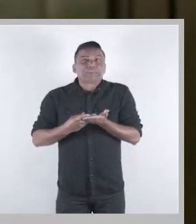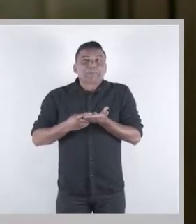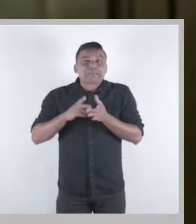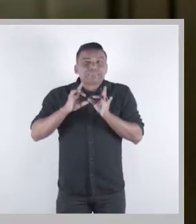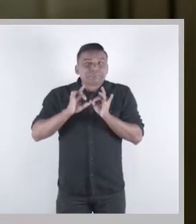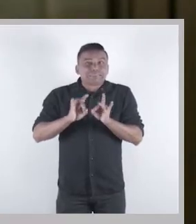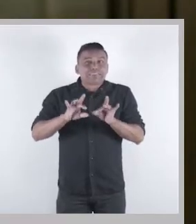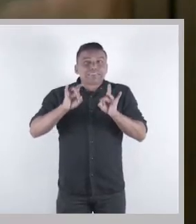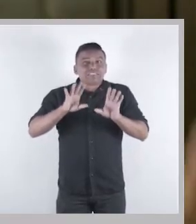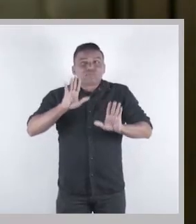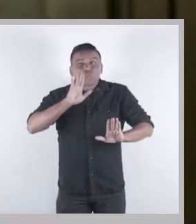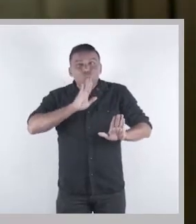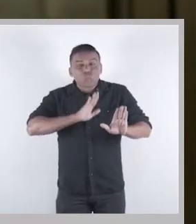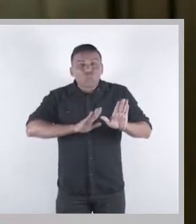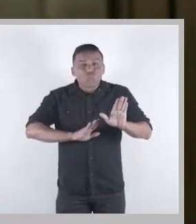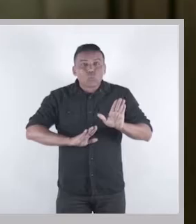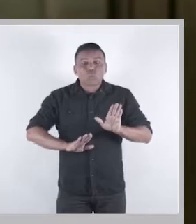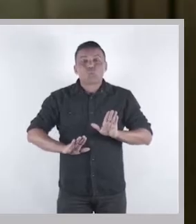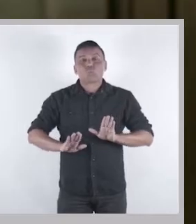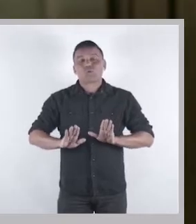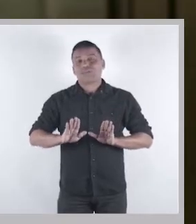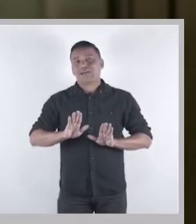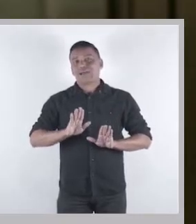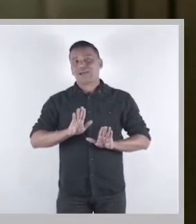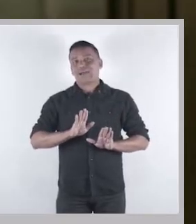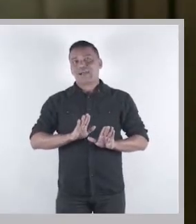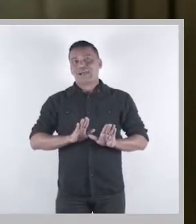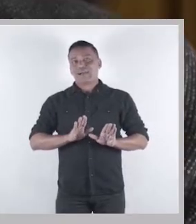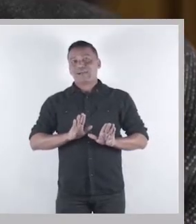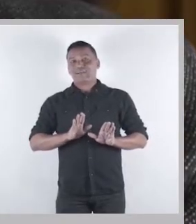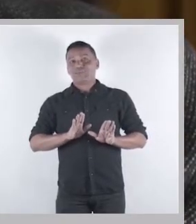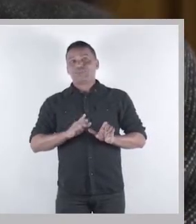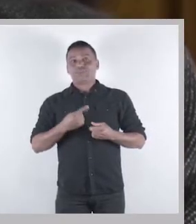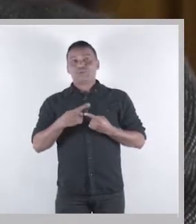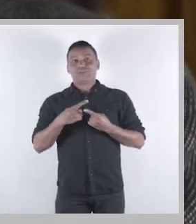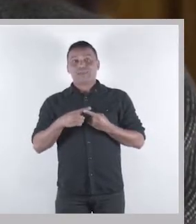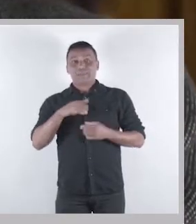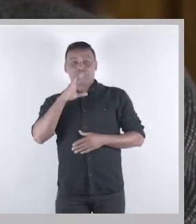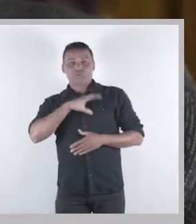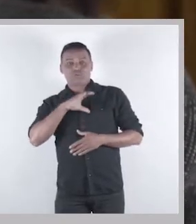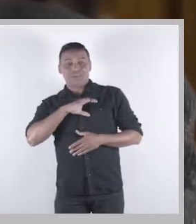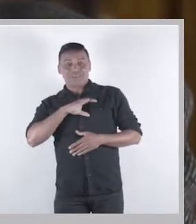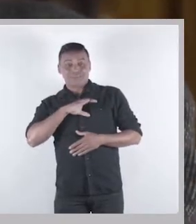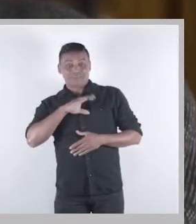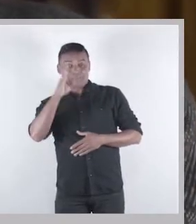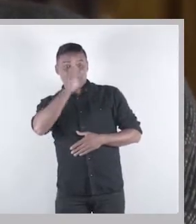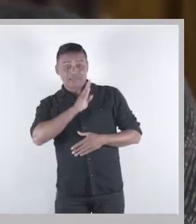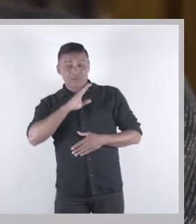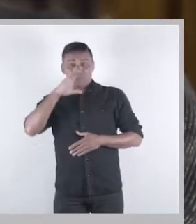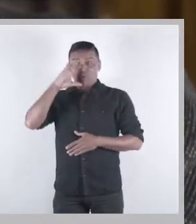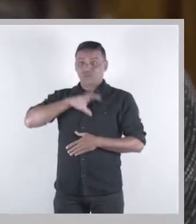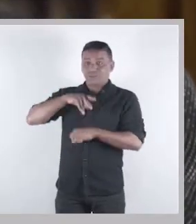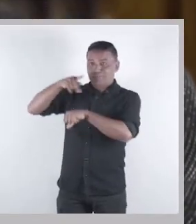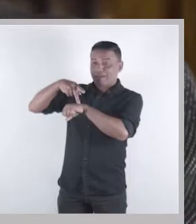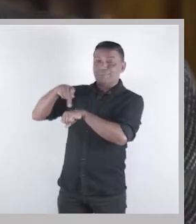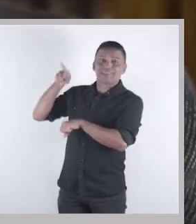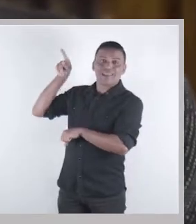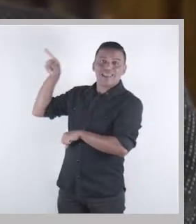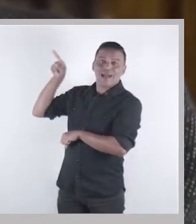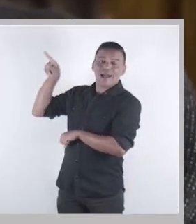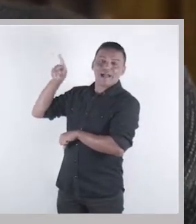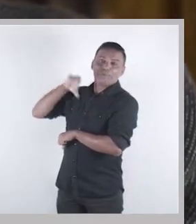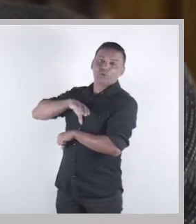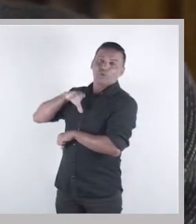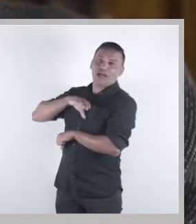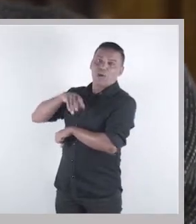português né de Portugal digamos assim e olha só porque o que você pergunta tô aqui em várias questões assim